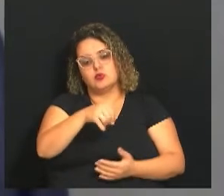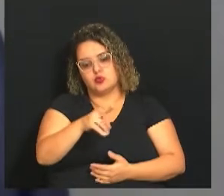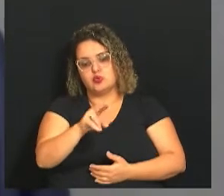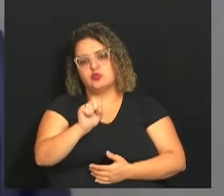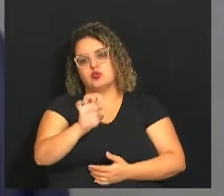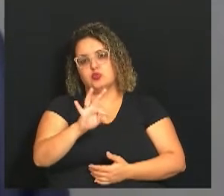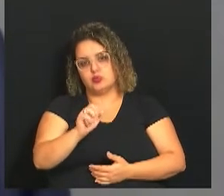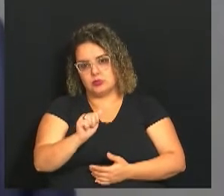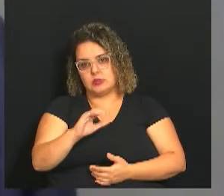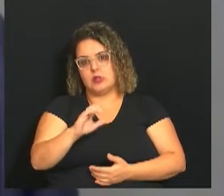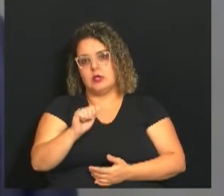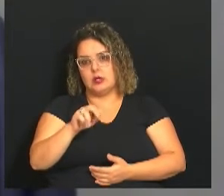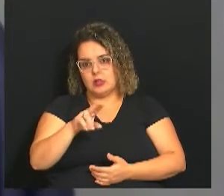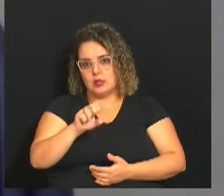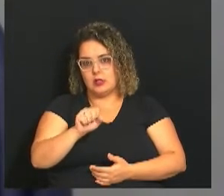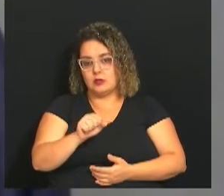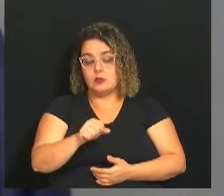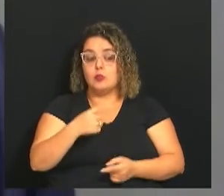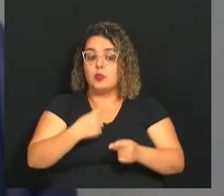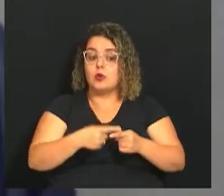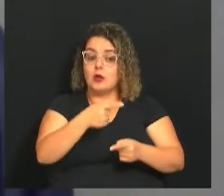uma pessoa desregrada, que não merece